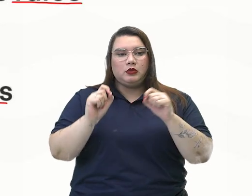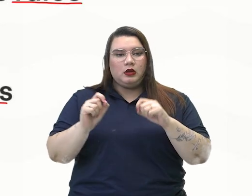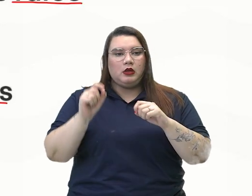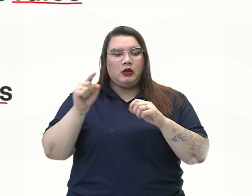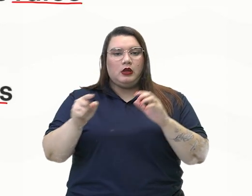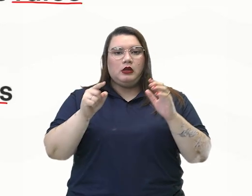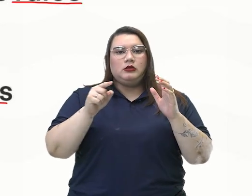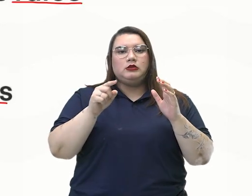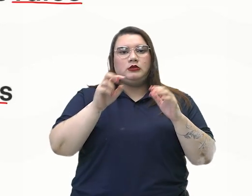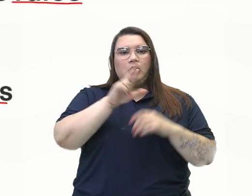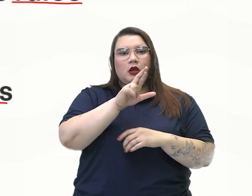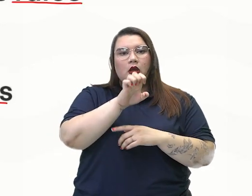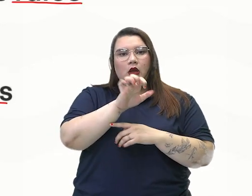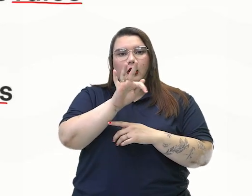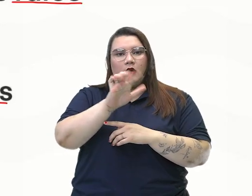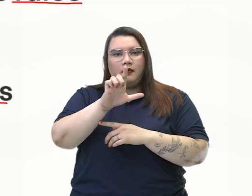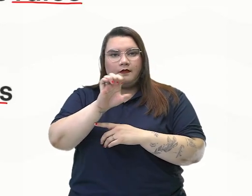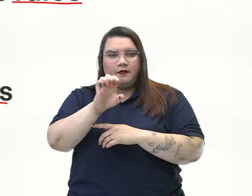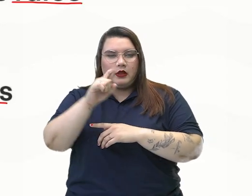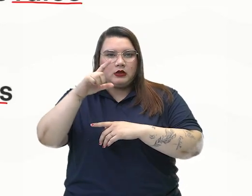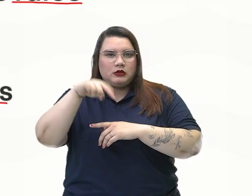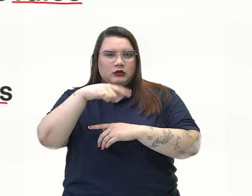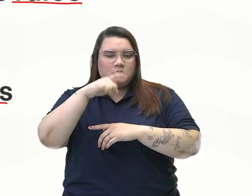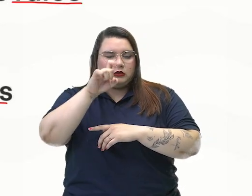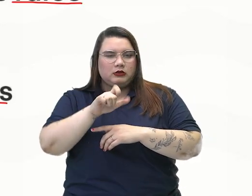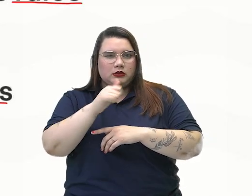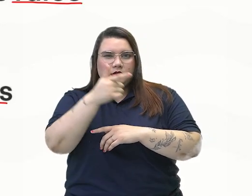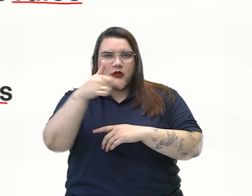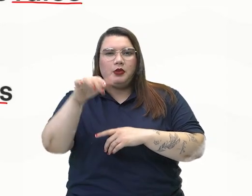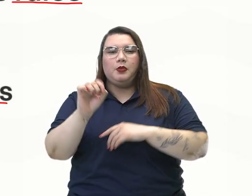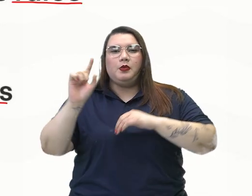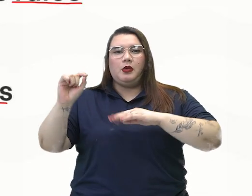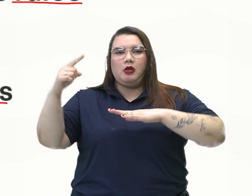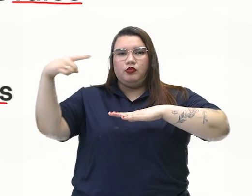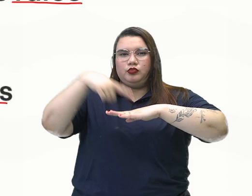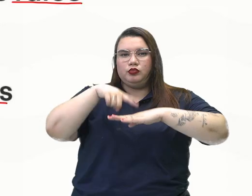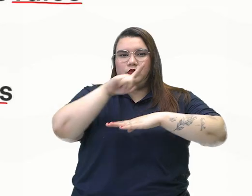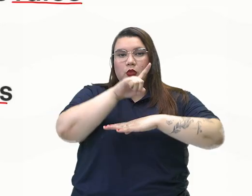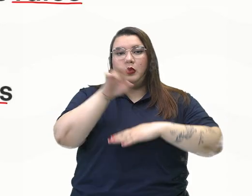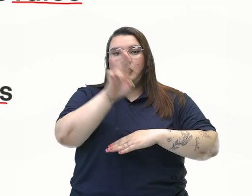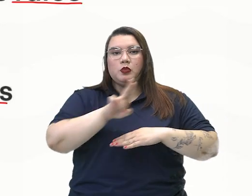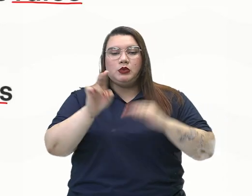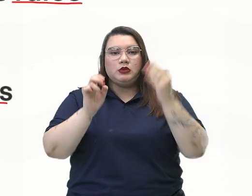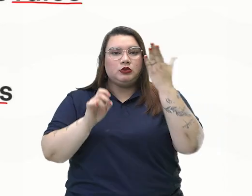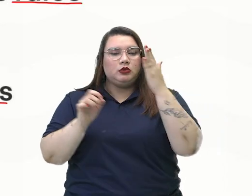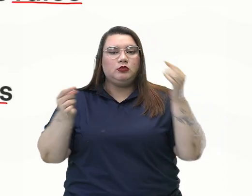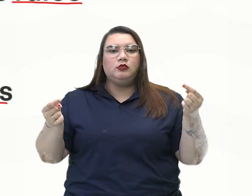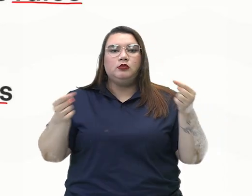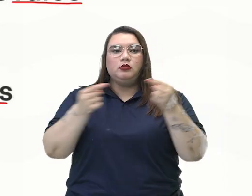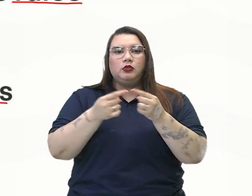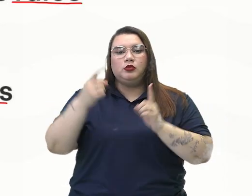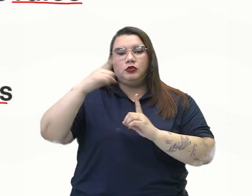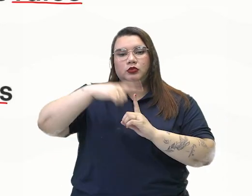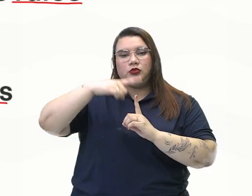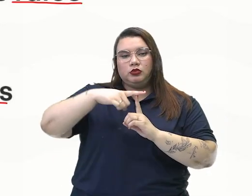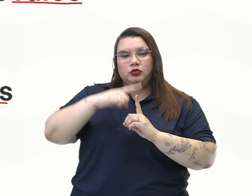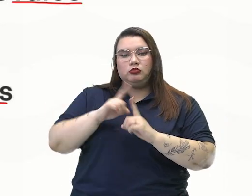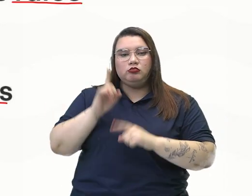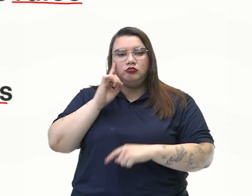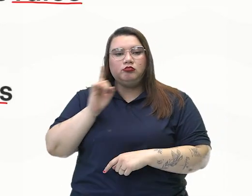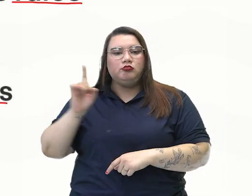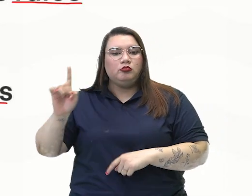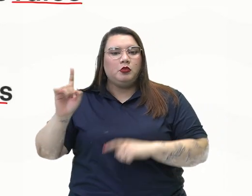na reflexão, a base para você construir e utilizar esses espelhos envolve aí a